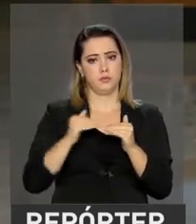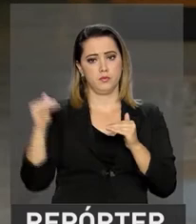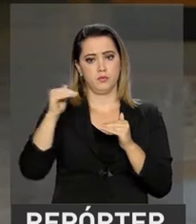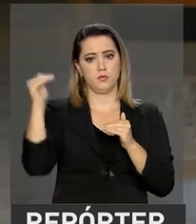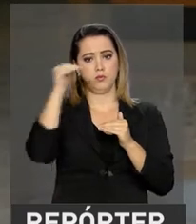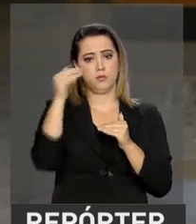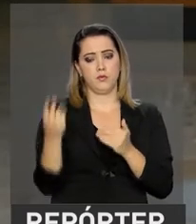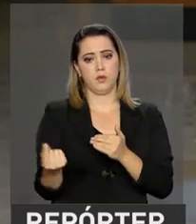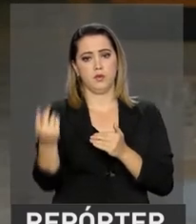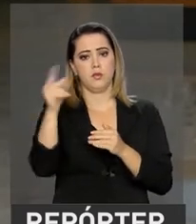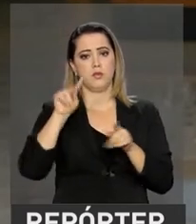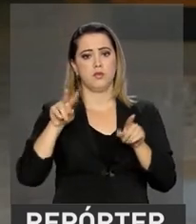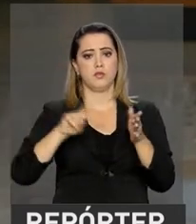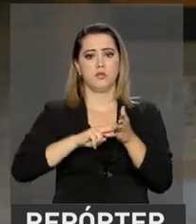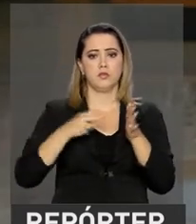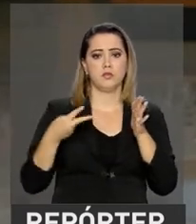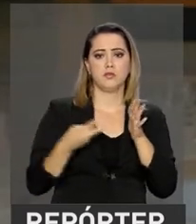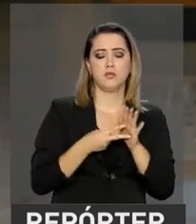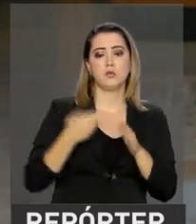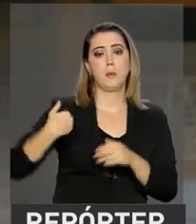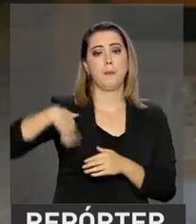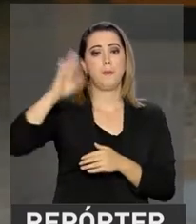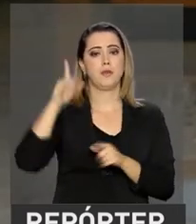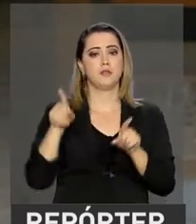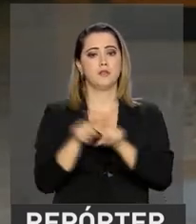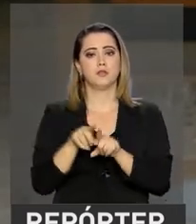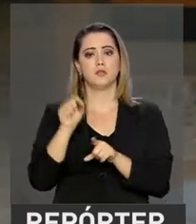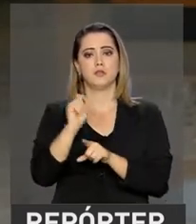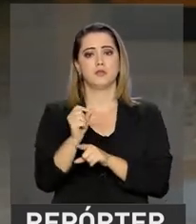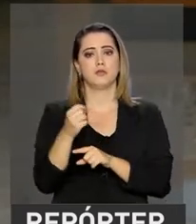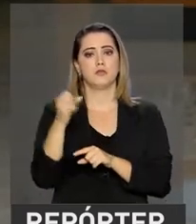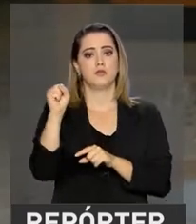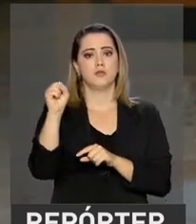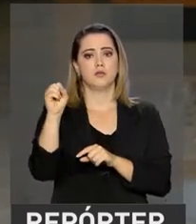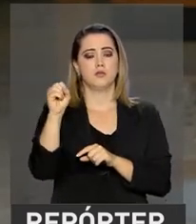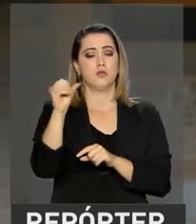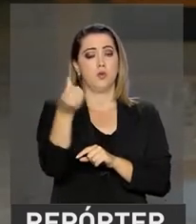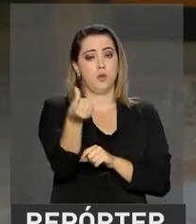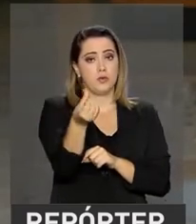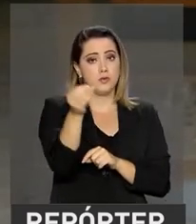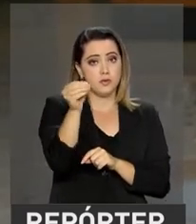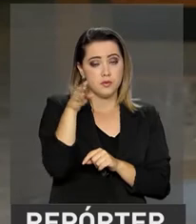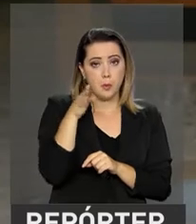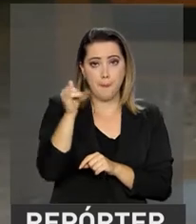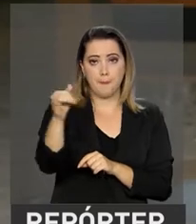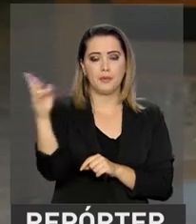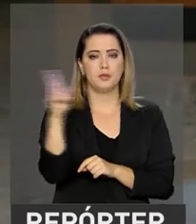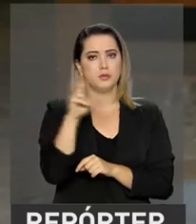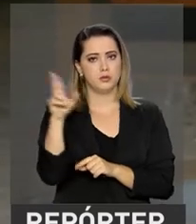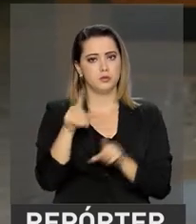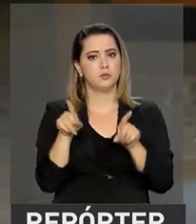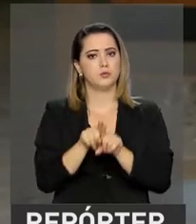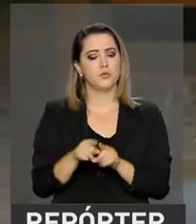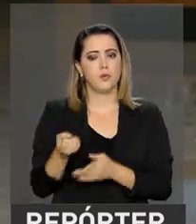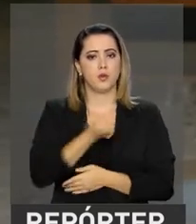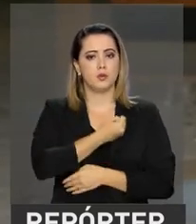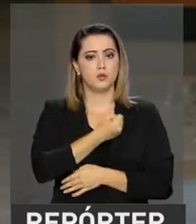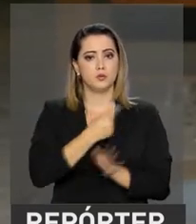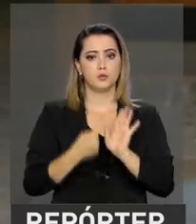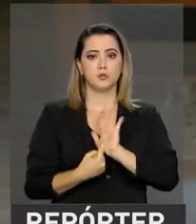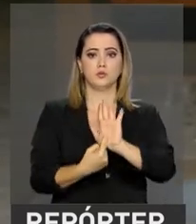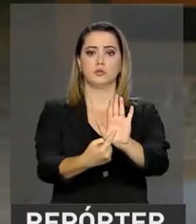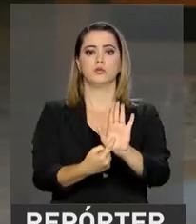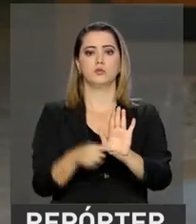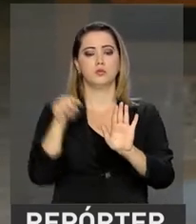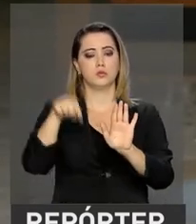índice em valores representa mais um aumento de mais de 860 bilhões de reais os números foram divulgados